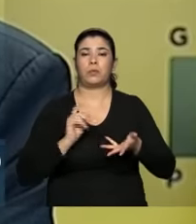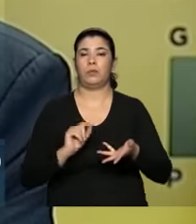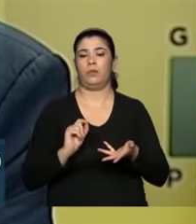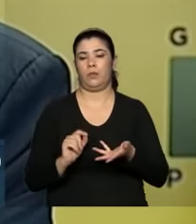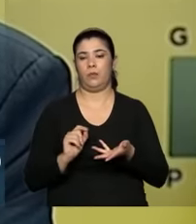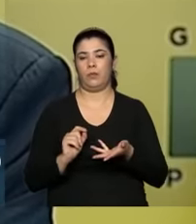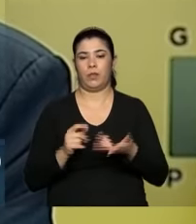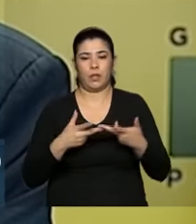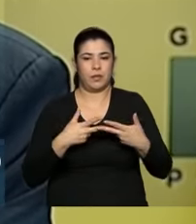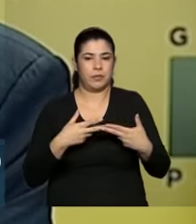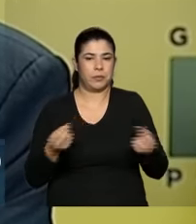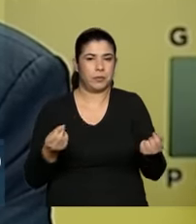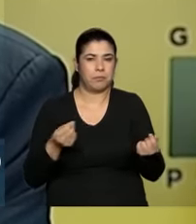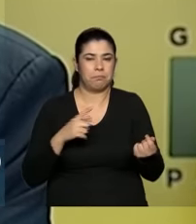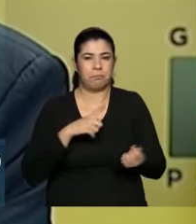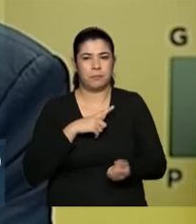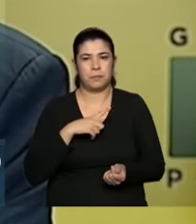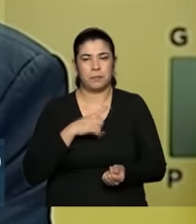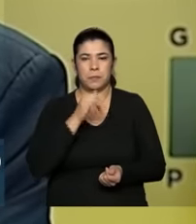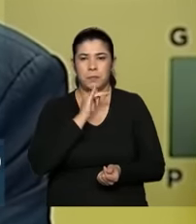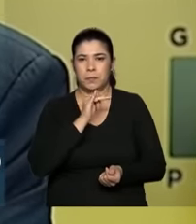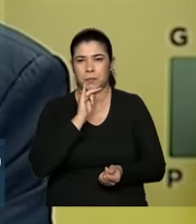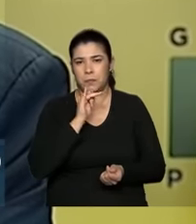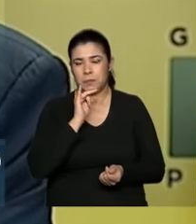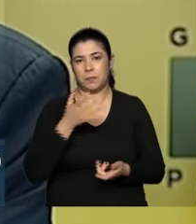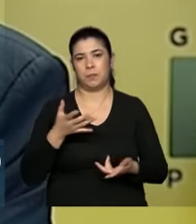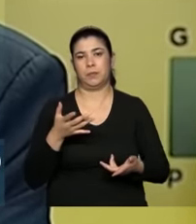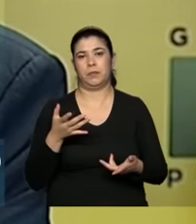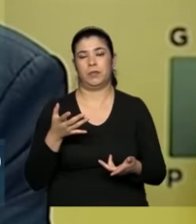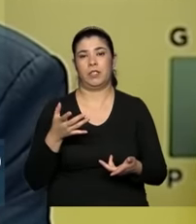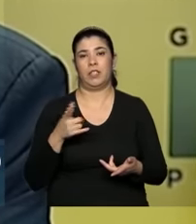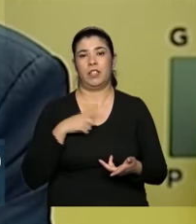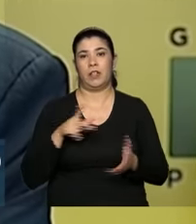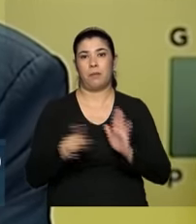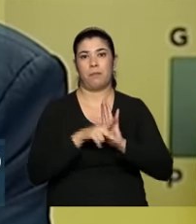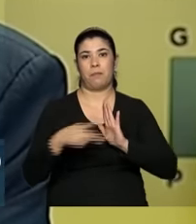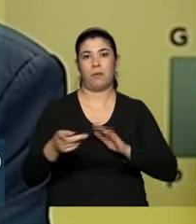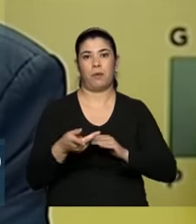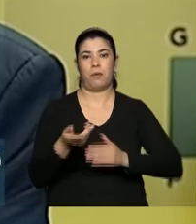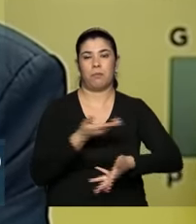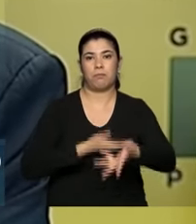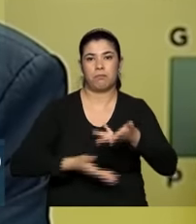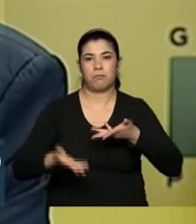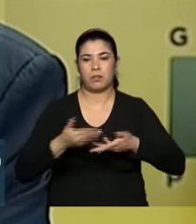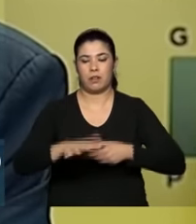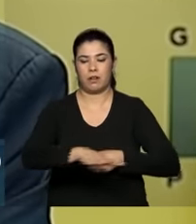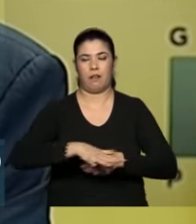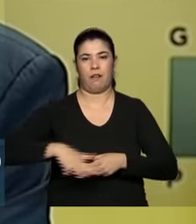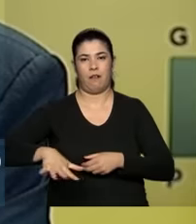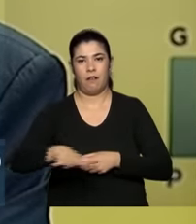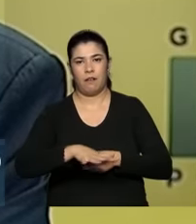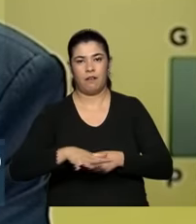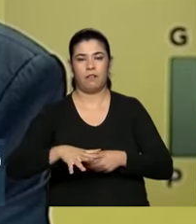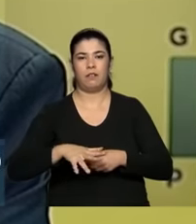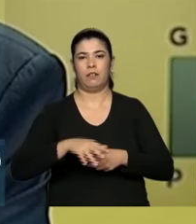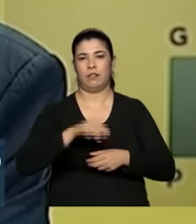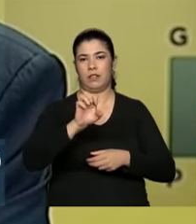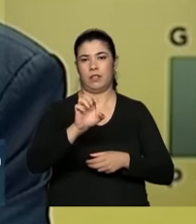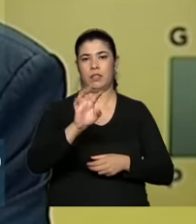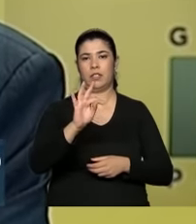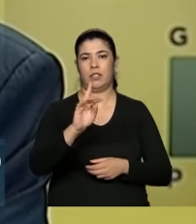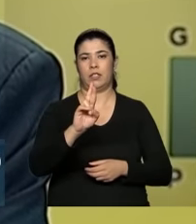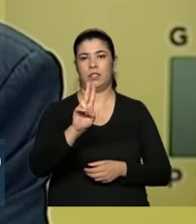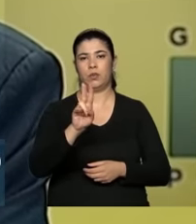algo artificioso. Se trata de utilizar uma estrutura de atendimento que já existe, uma estrutura de saúde que